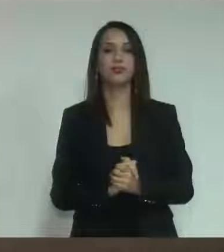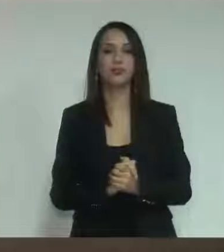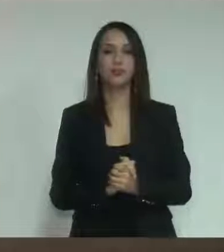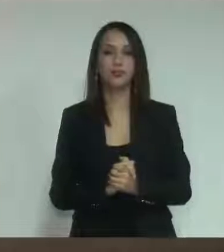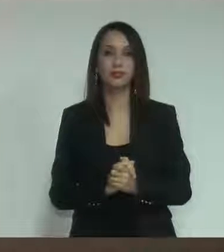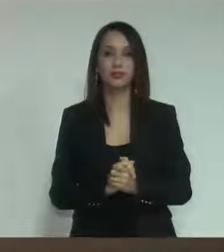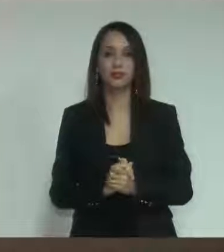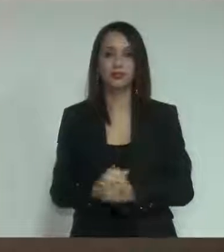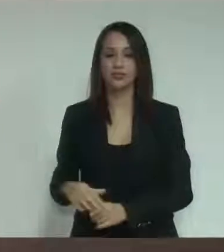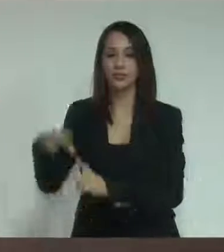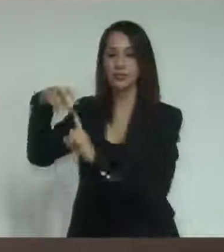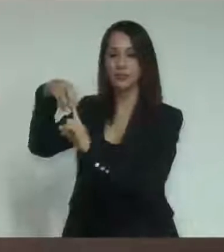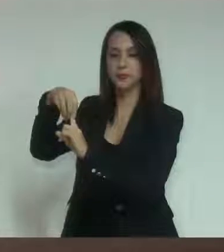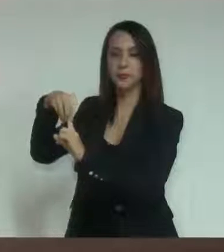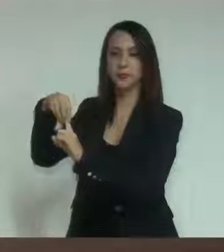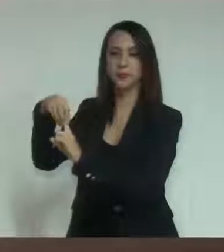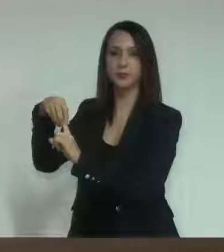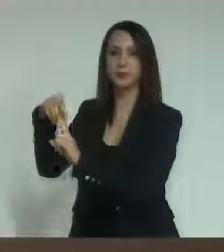Ponto de parada.